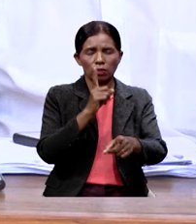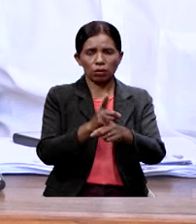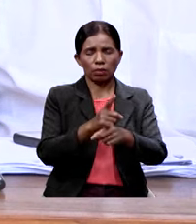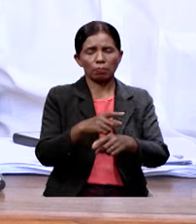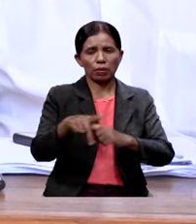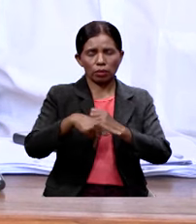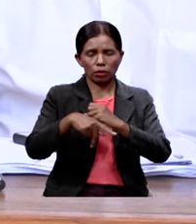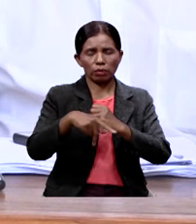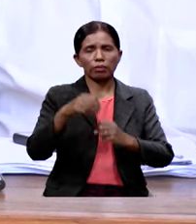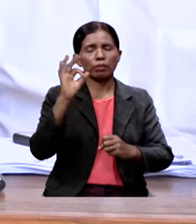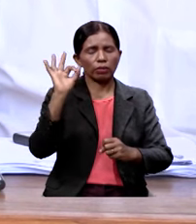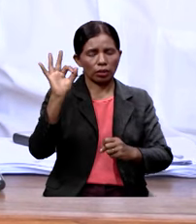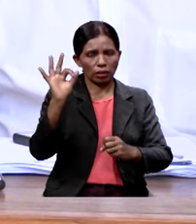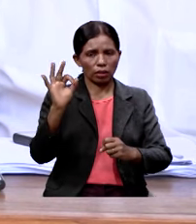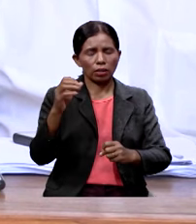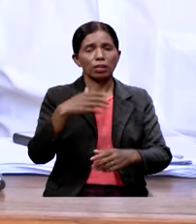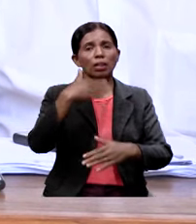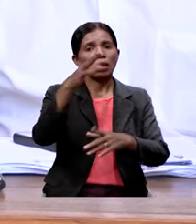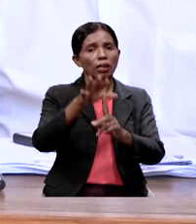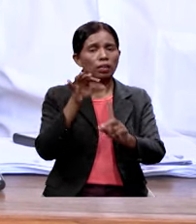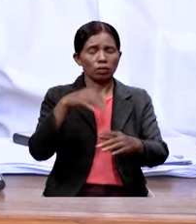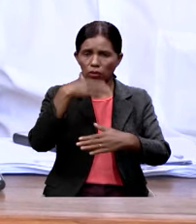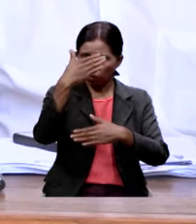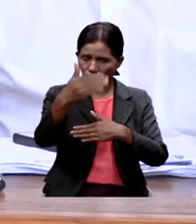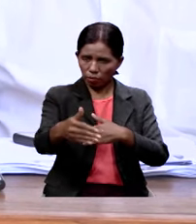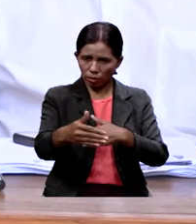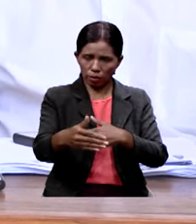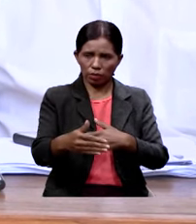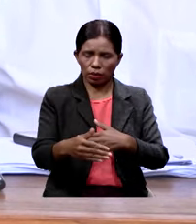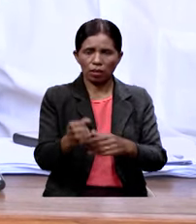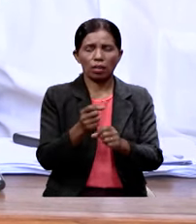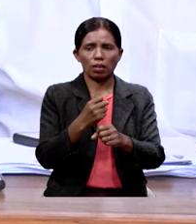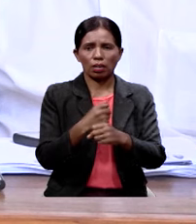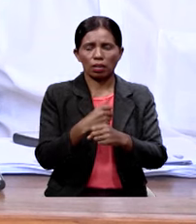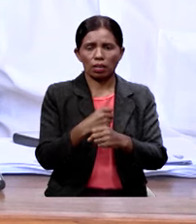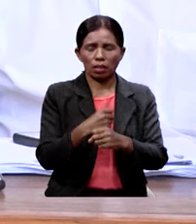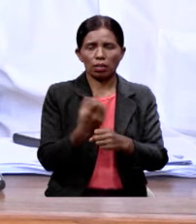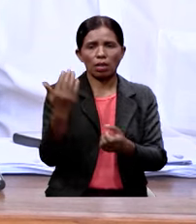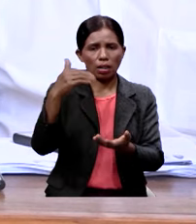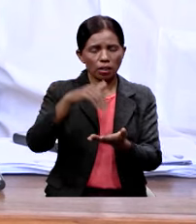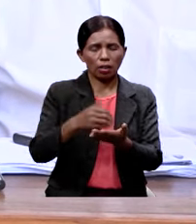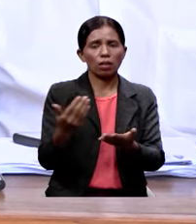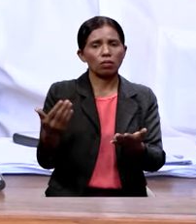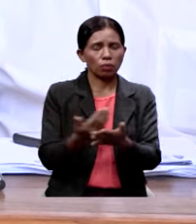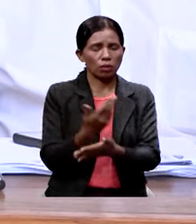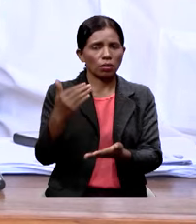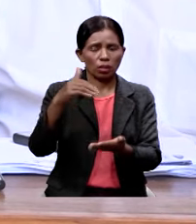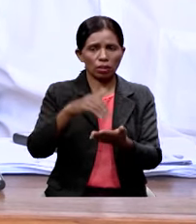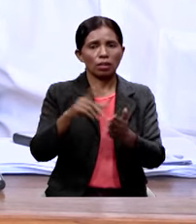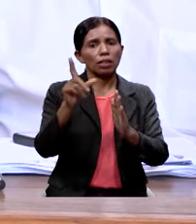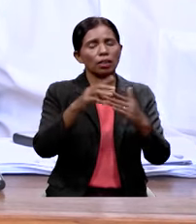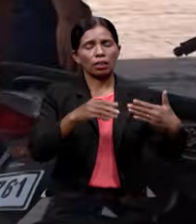definitiva e a eleição sira tu irmai, maca halo renovação ba liderança